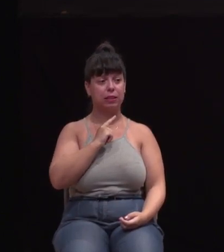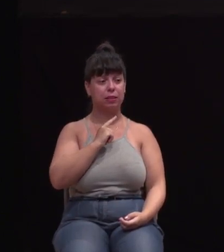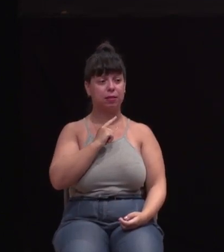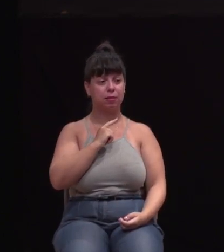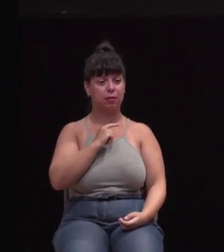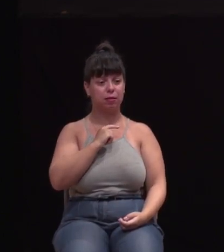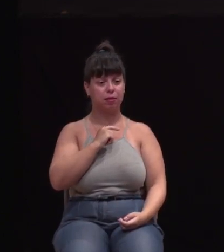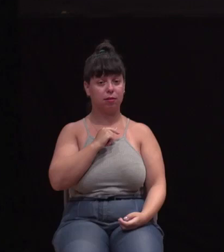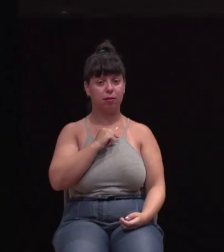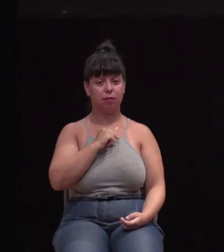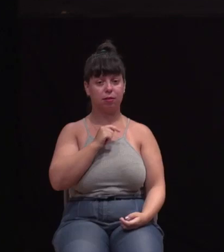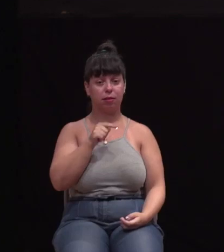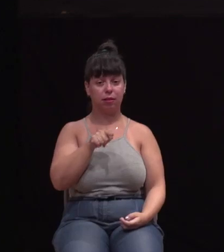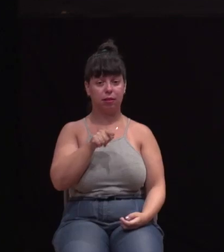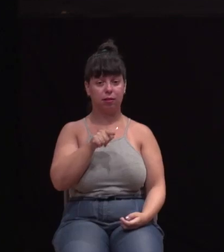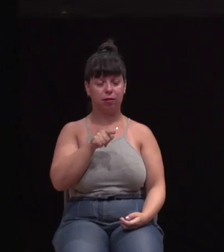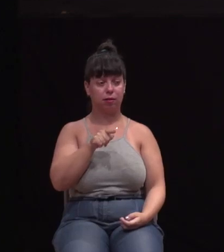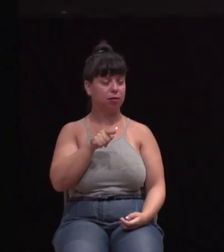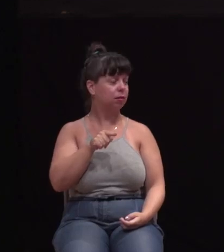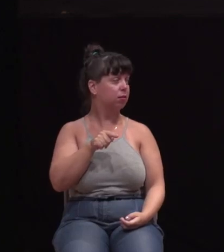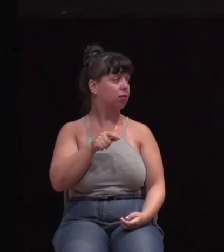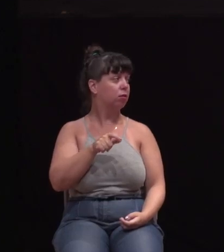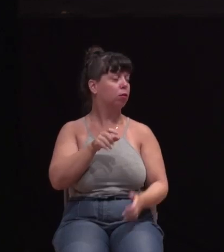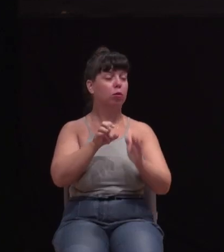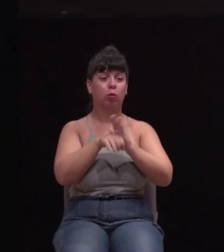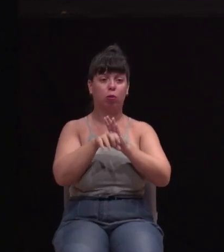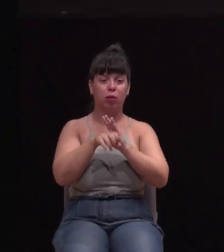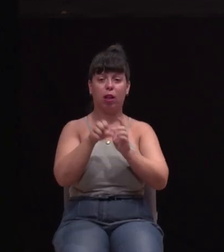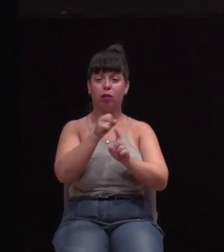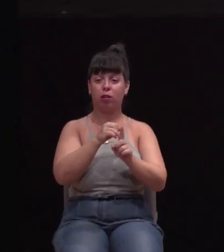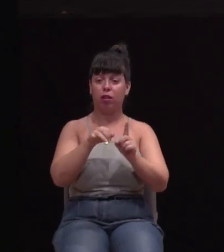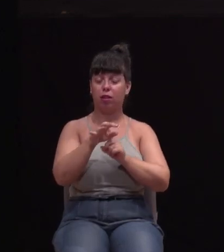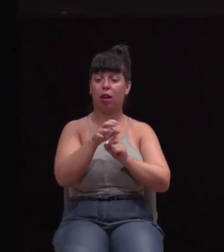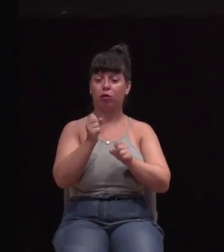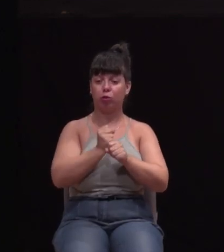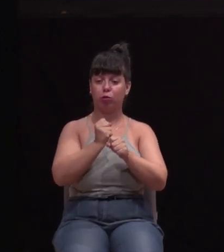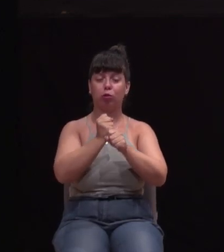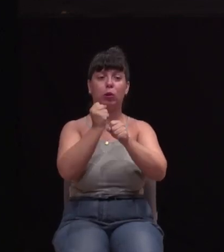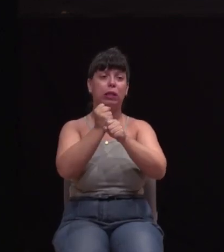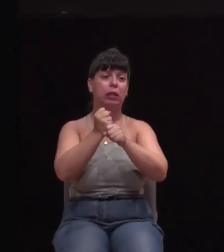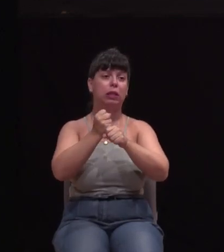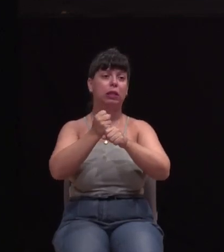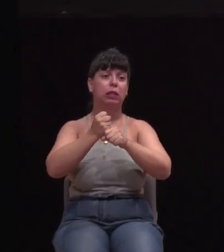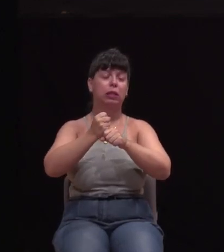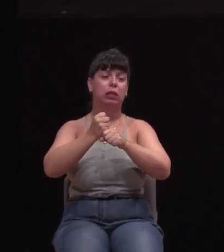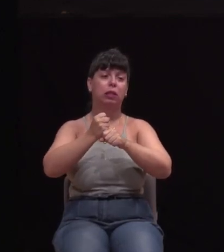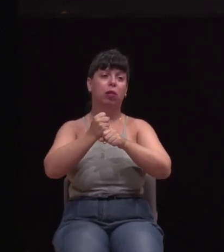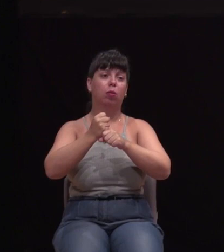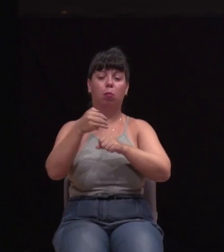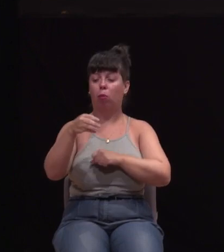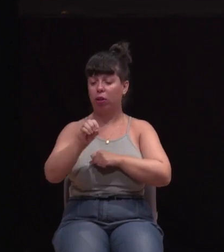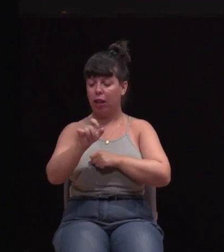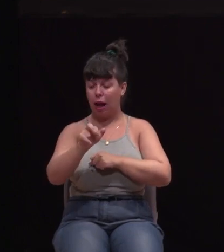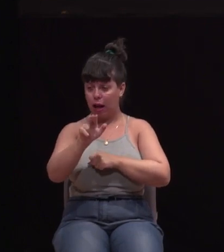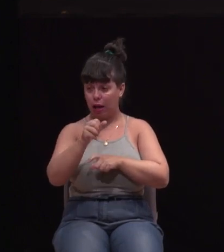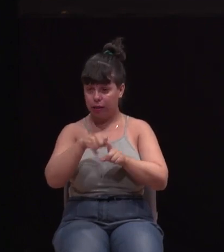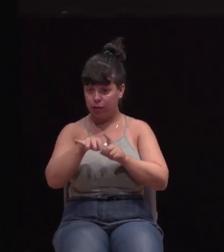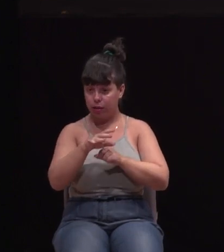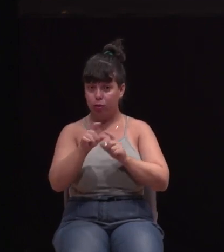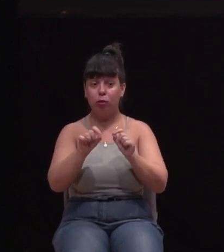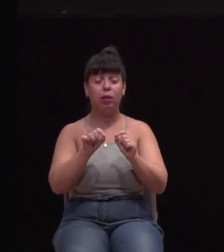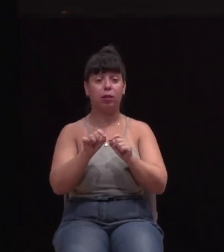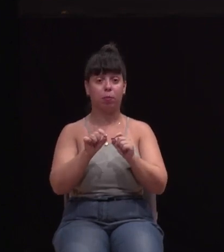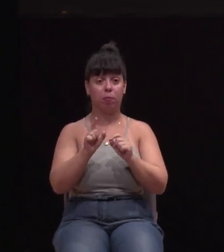é esses conceitos duais no qual a sociedade foi construída, a sociedade ocidental, tal, de base moderna, que são